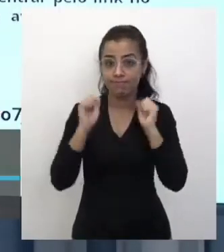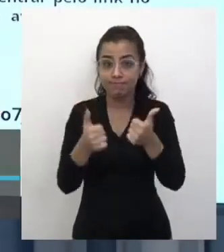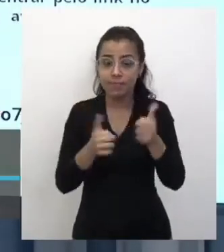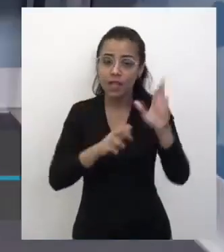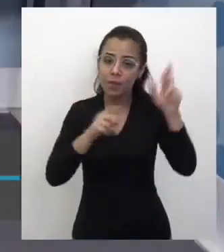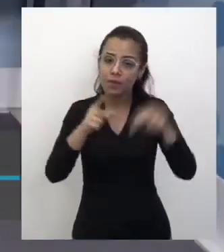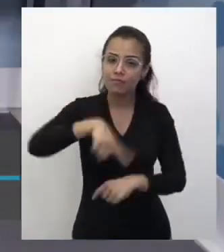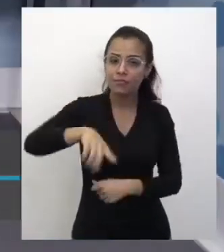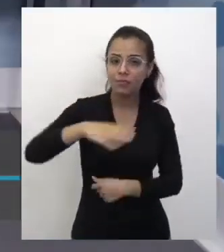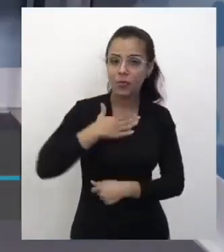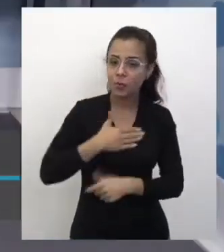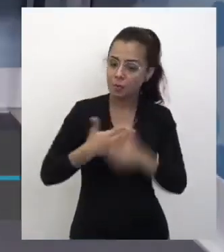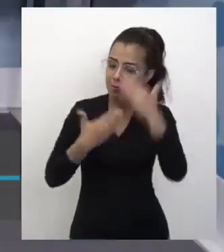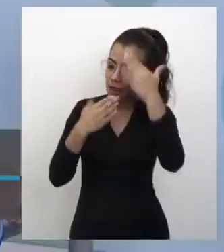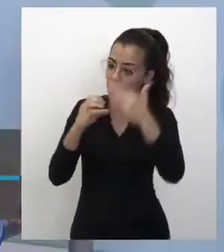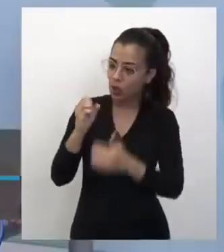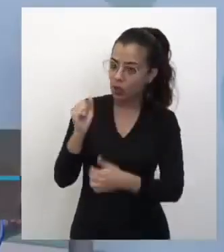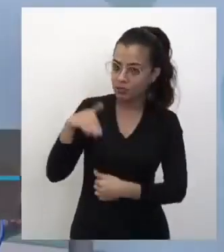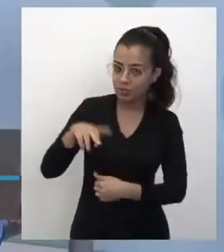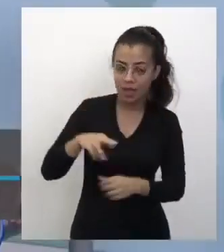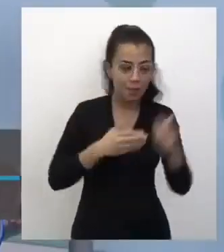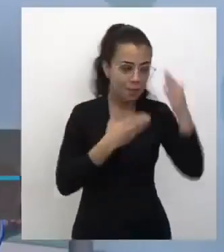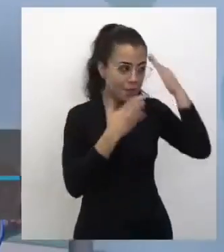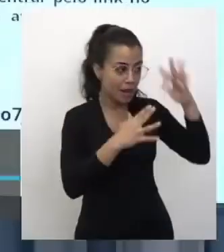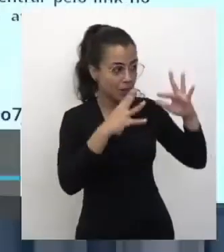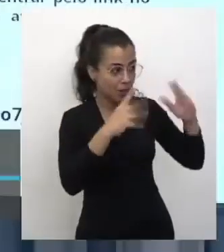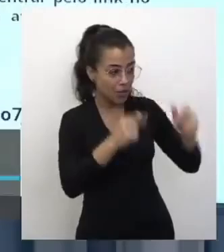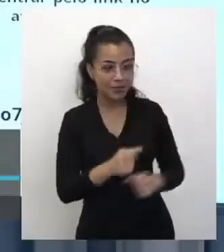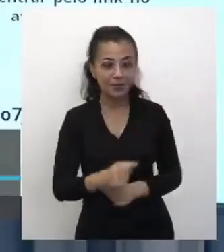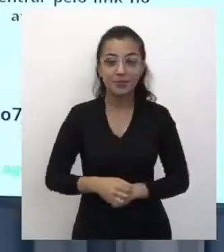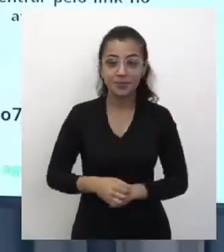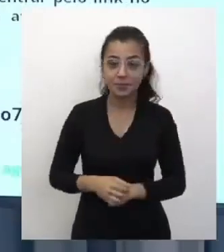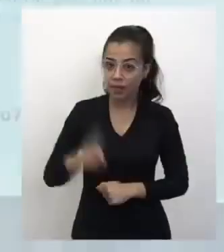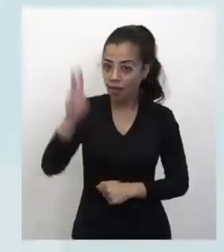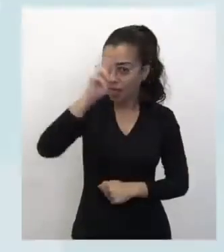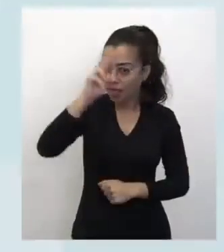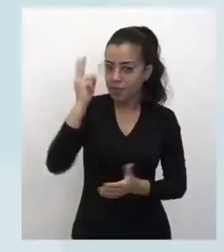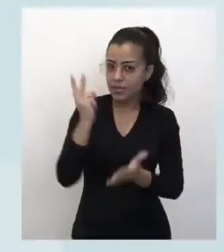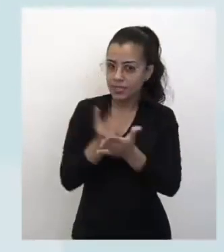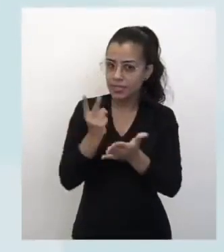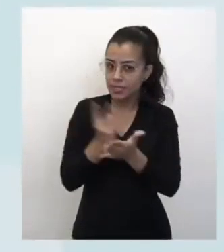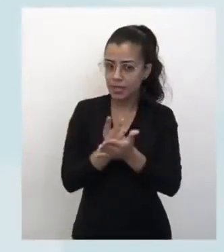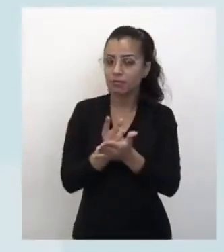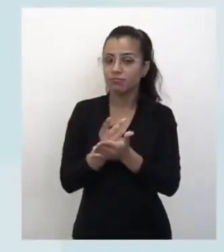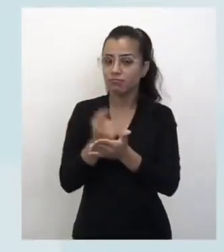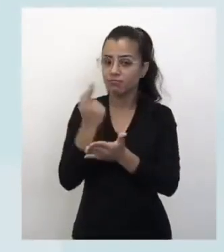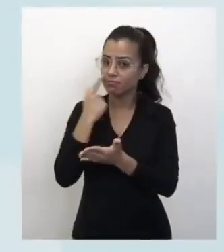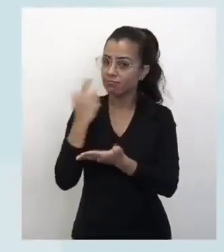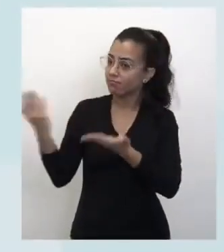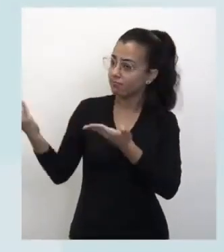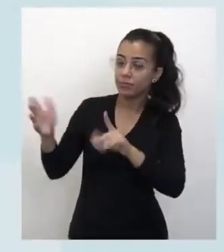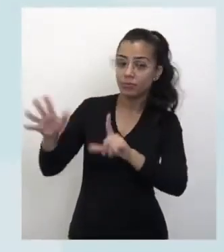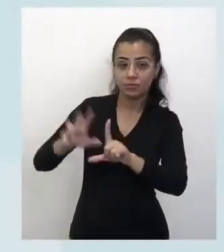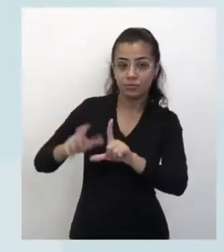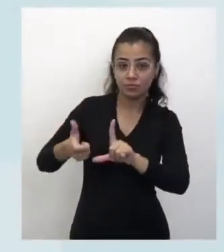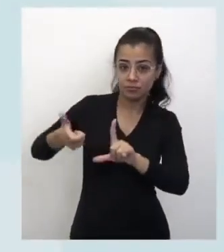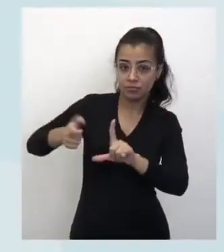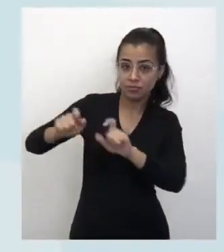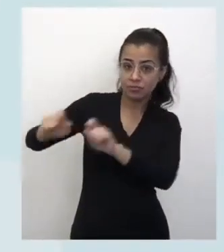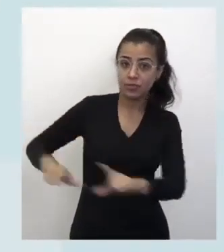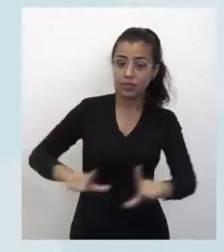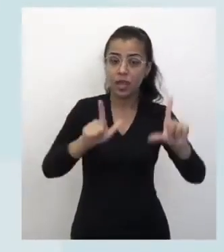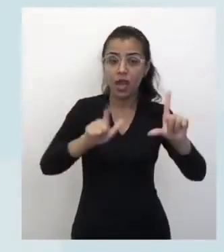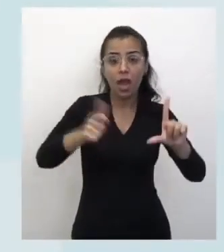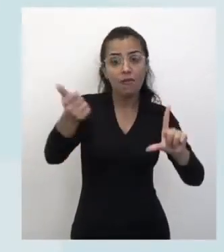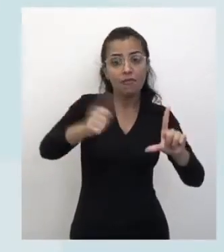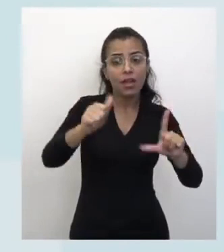Obrigado, Osmar. Obrigado, Jonas. Obrigado a todos. Até a próxima. Lembrando aí, coloquem sempre aí, pode pôr para esse diretor, avaliem aí nossa aula, o que vocês acharam, o